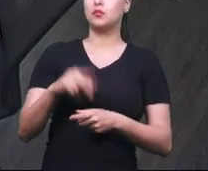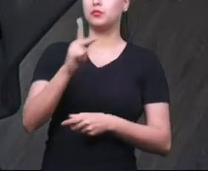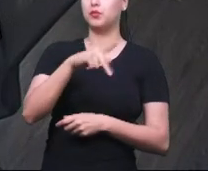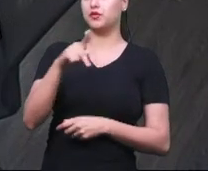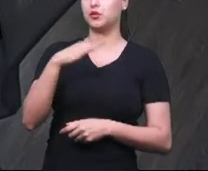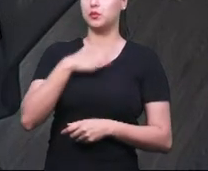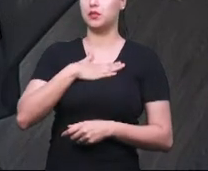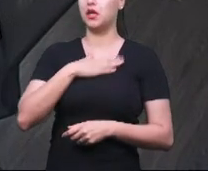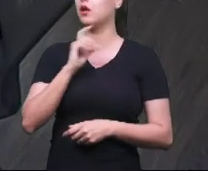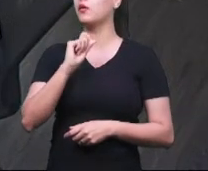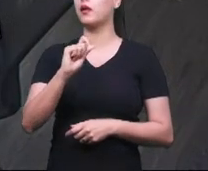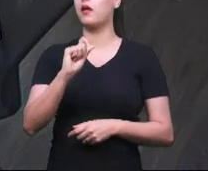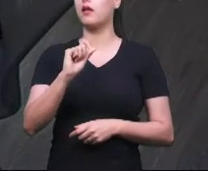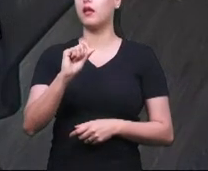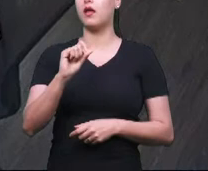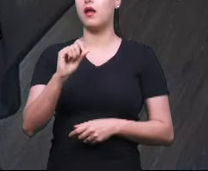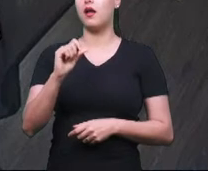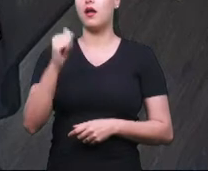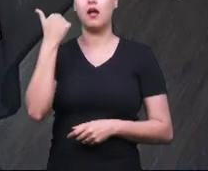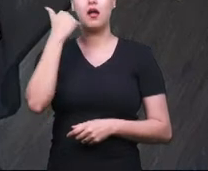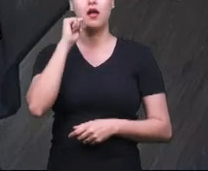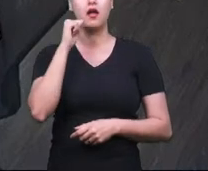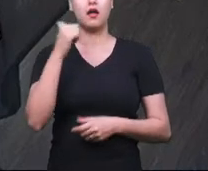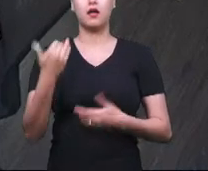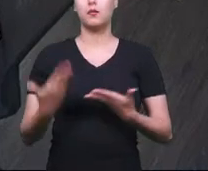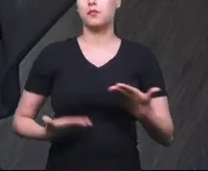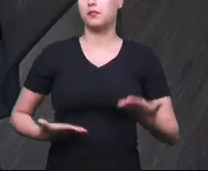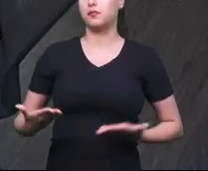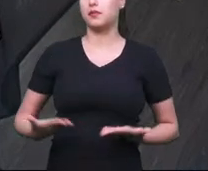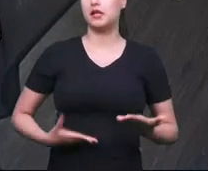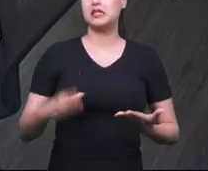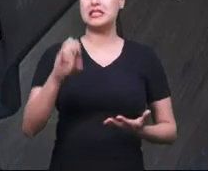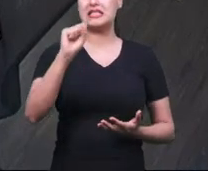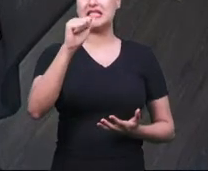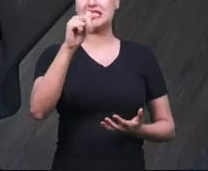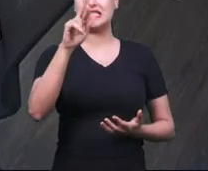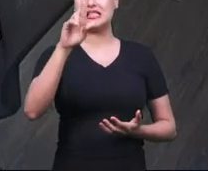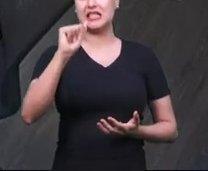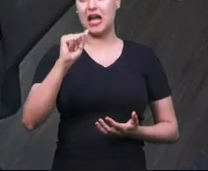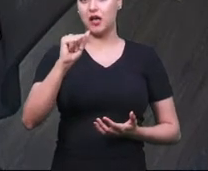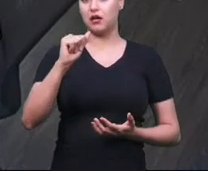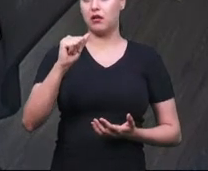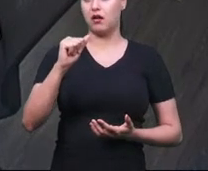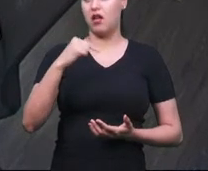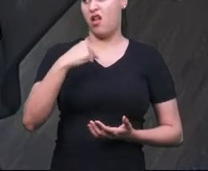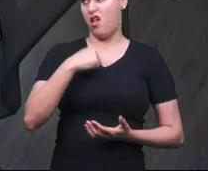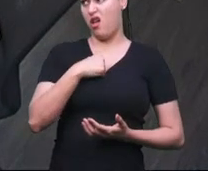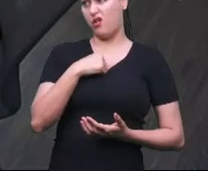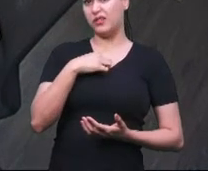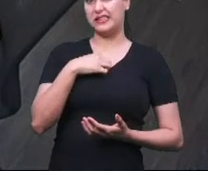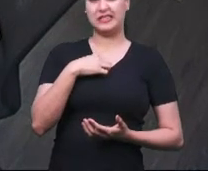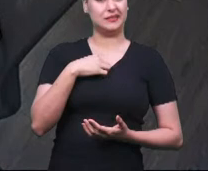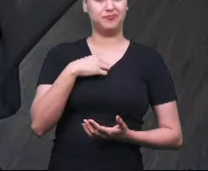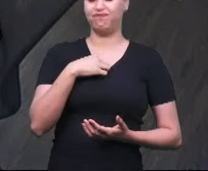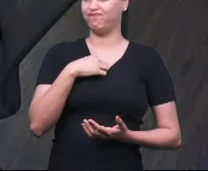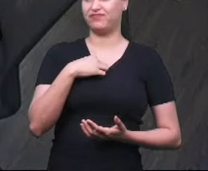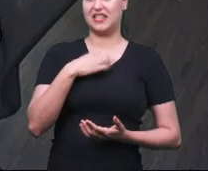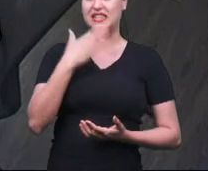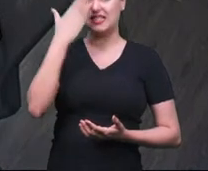conhecimento. As pessoas acham que eu tenho um conhecimento muito grande sobre Israel. Tenho algum, mas a irmã Sara tem